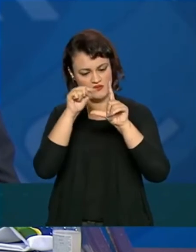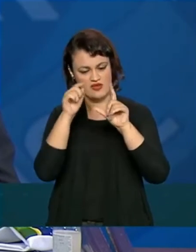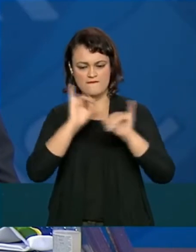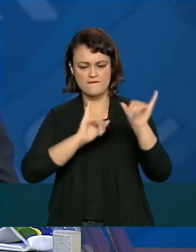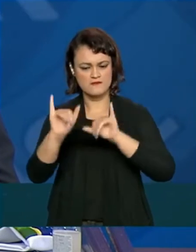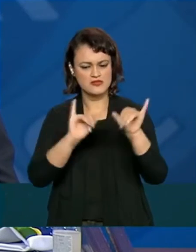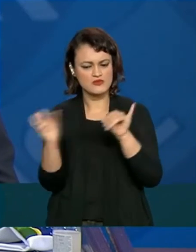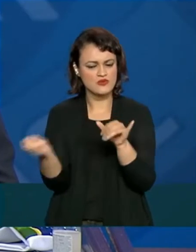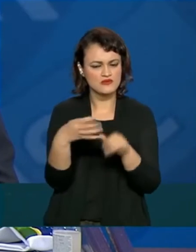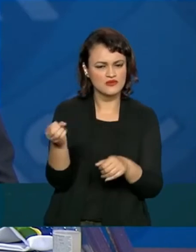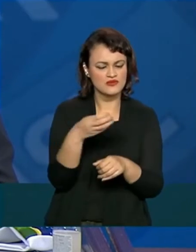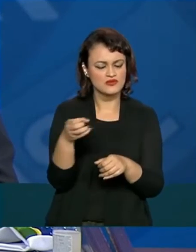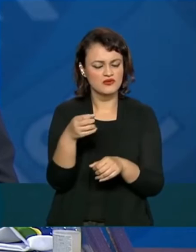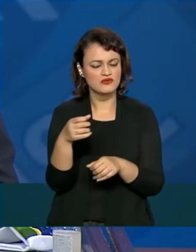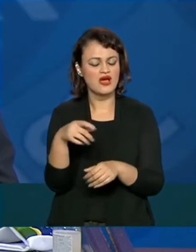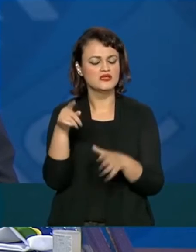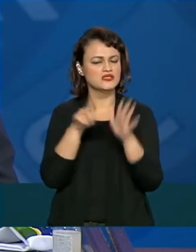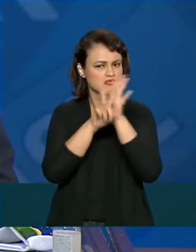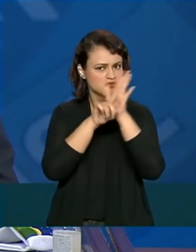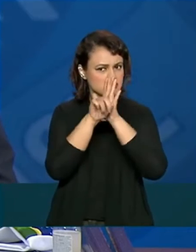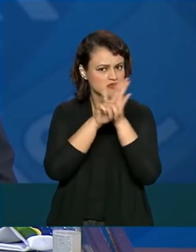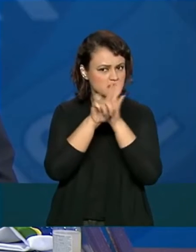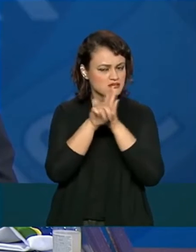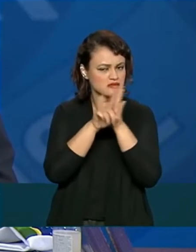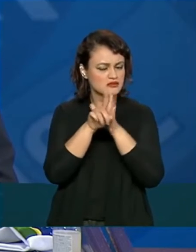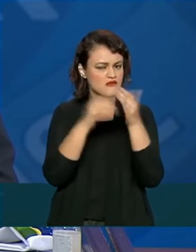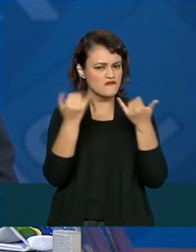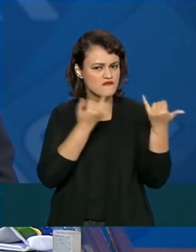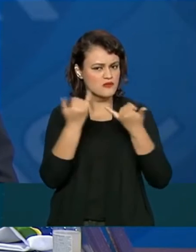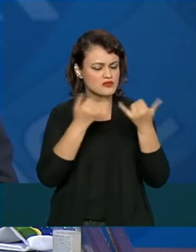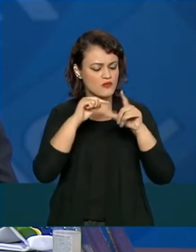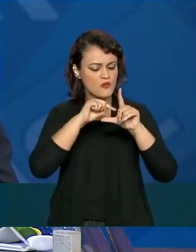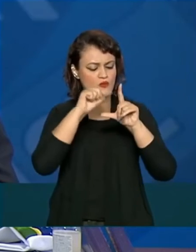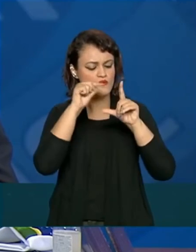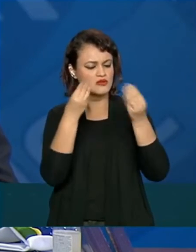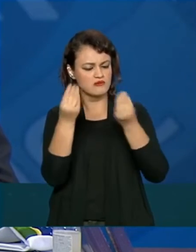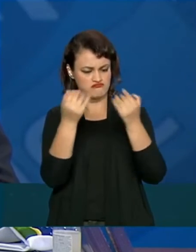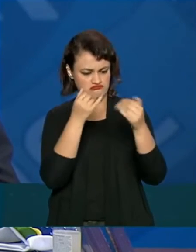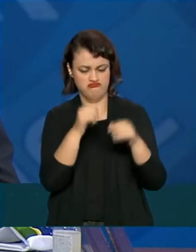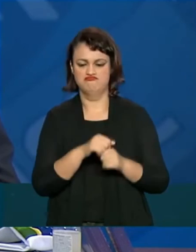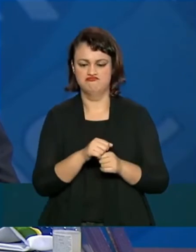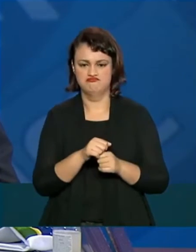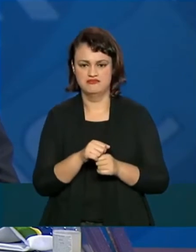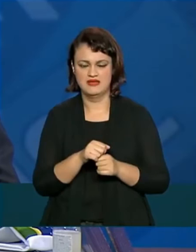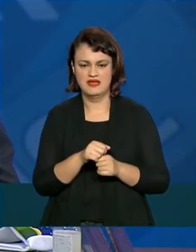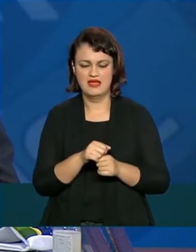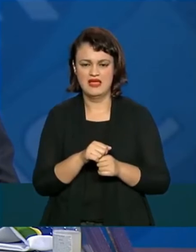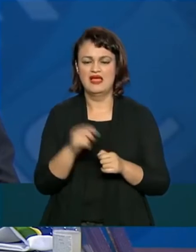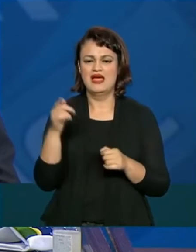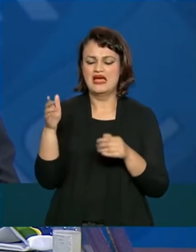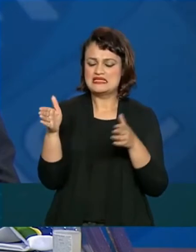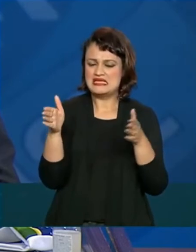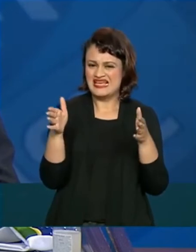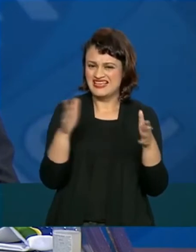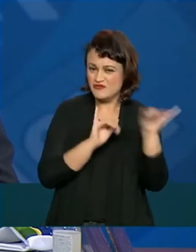vão se somando para fazermos uma análise da curva como um todo. Os últimos dados, tanto de